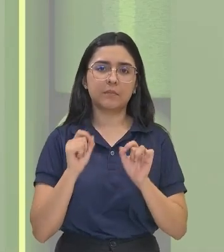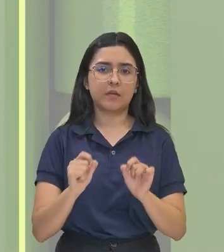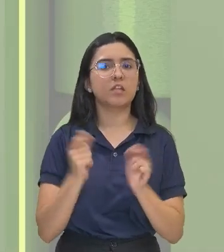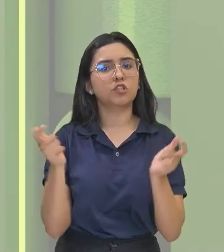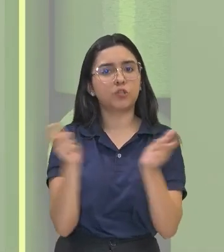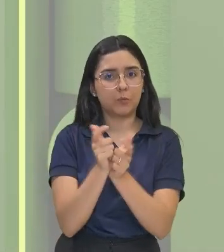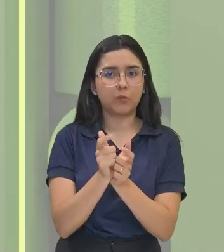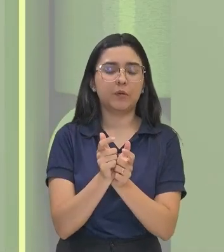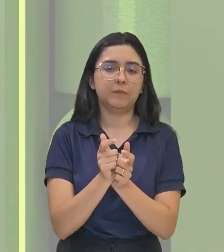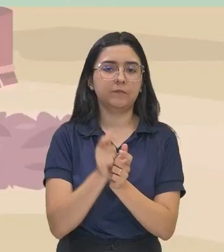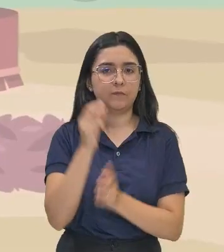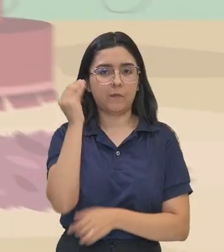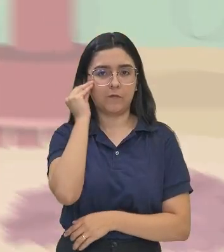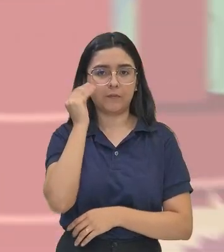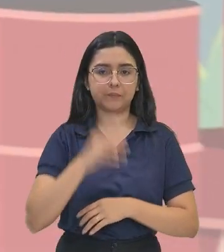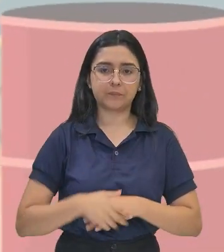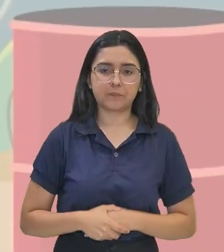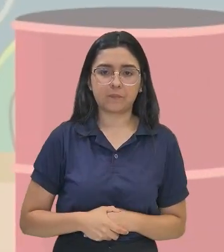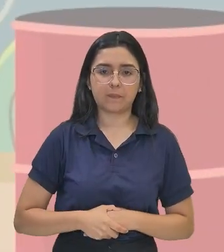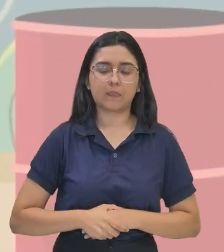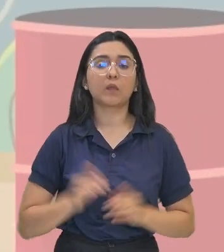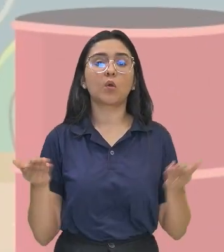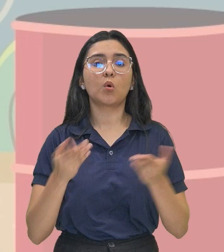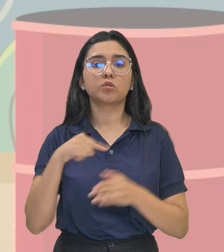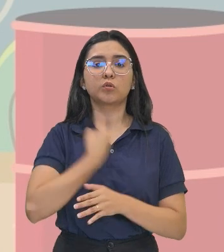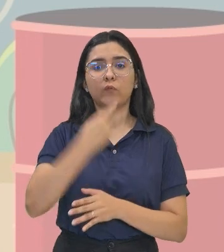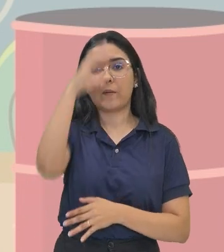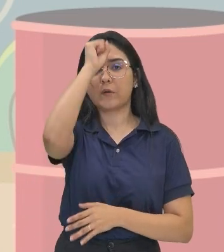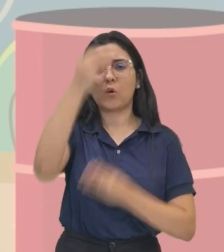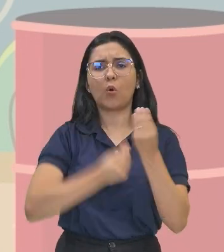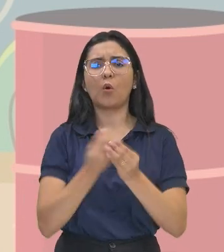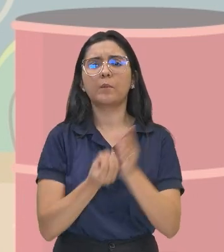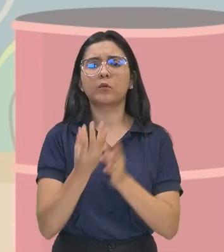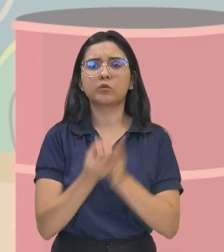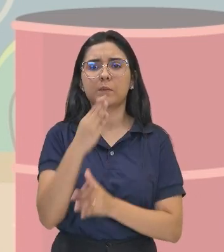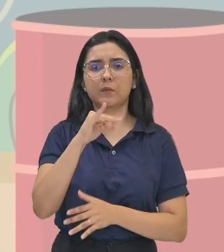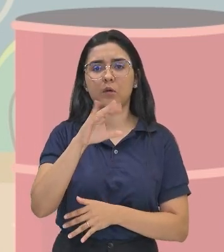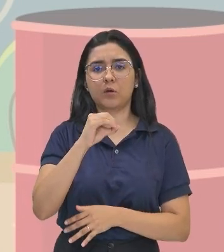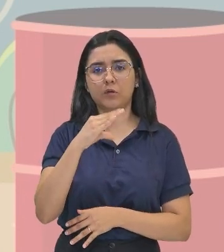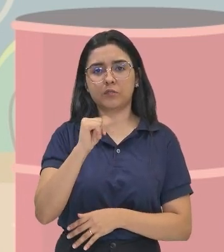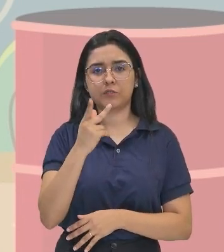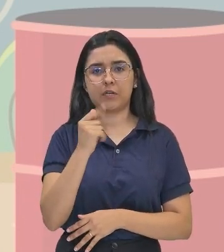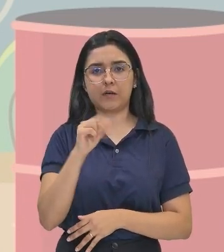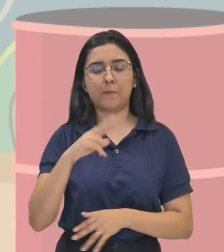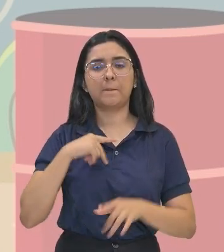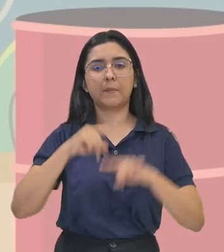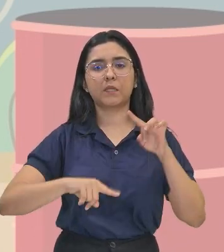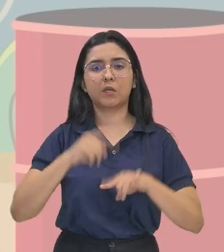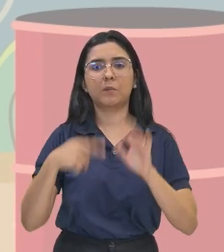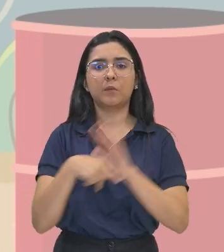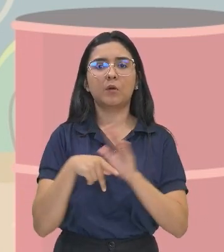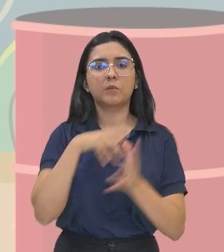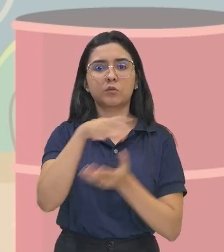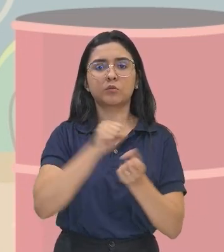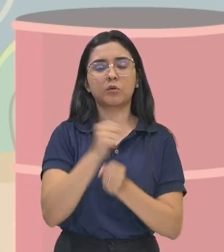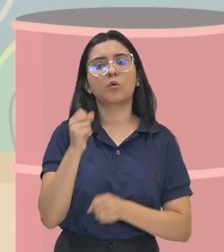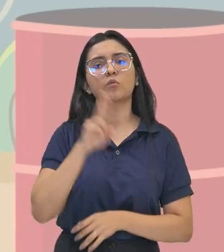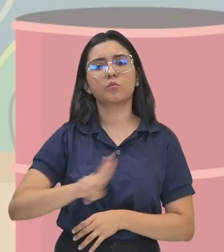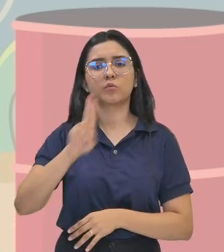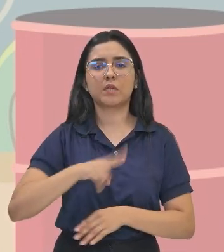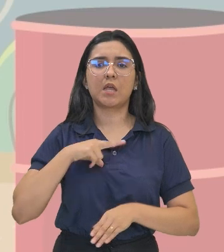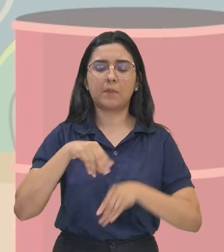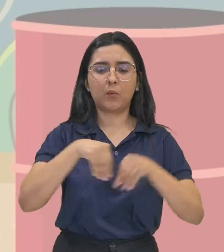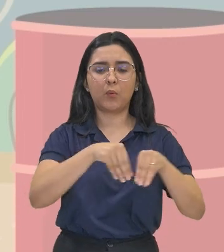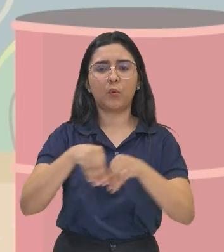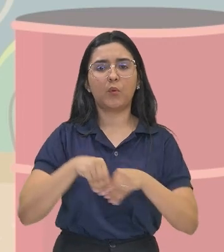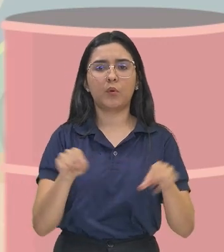bastante. Dê uma olhada. Hoje vamos aprender como produzir biochar, um material sustentável usado para enriquecer o solo